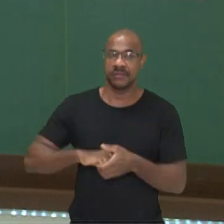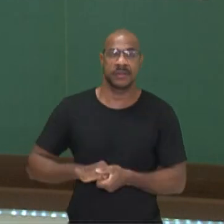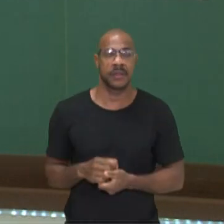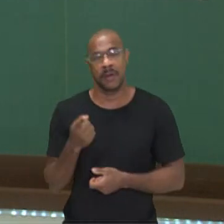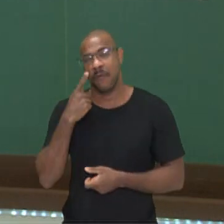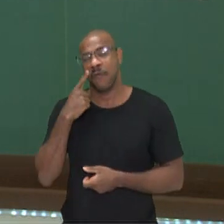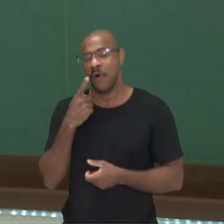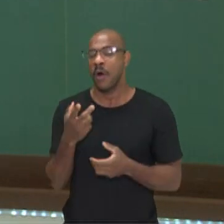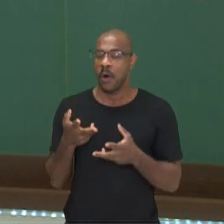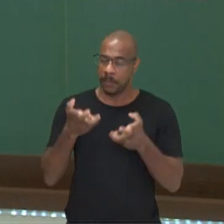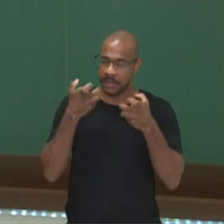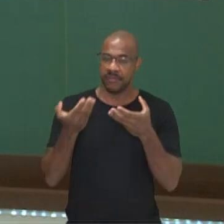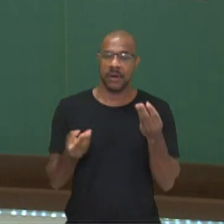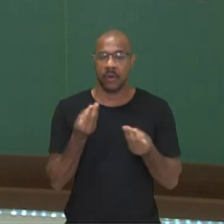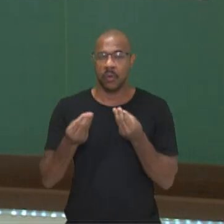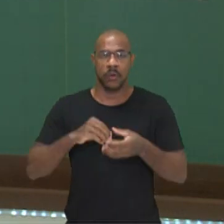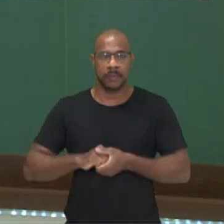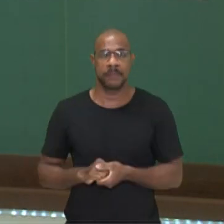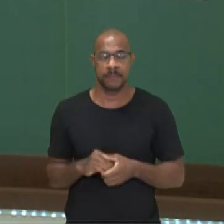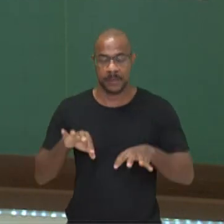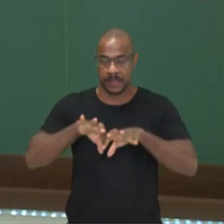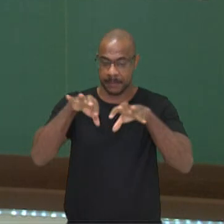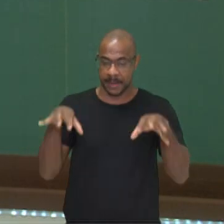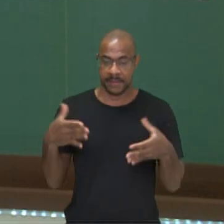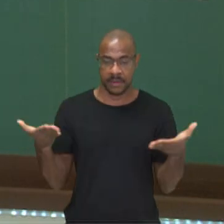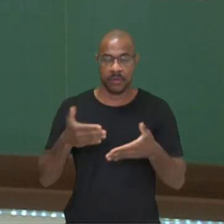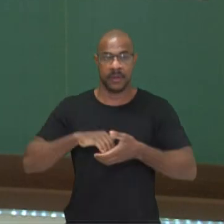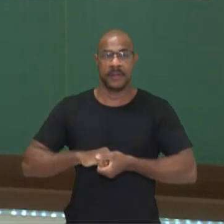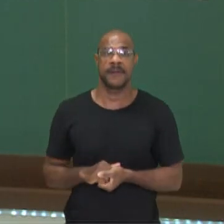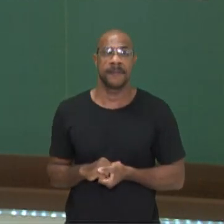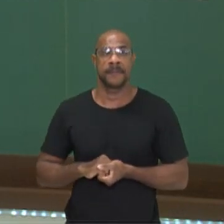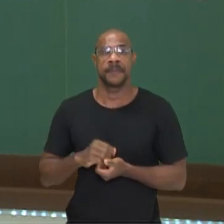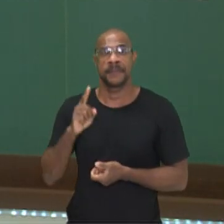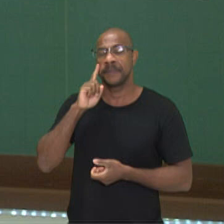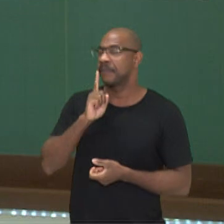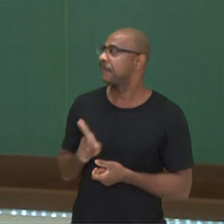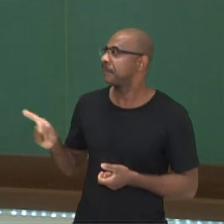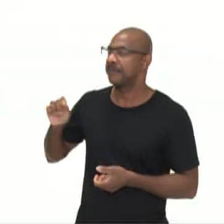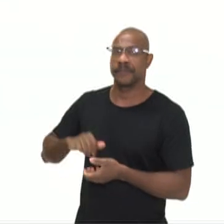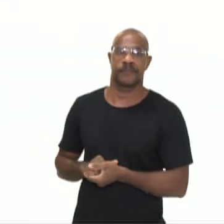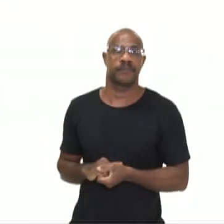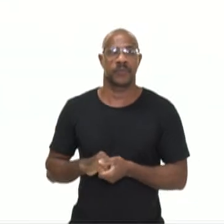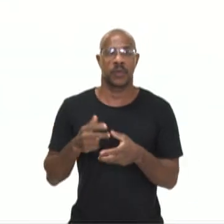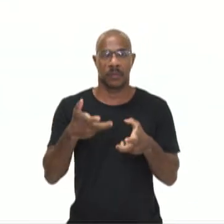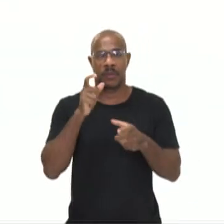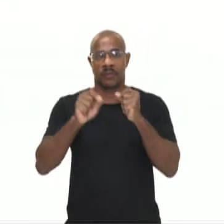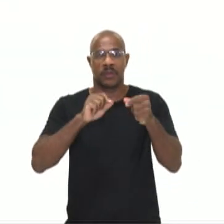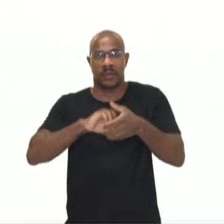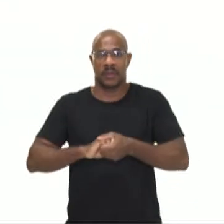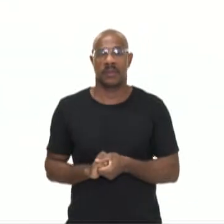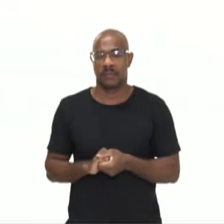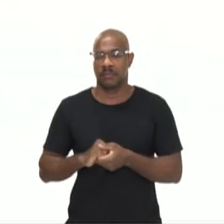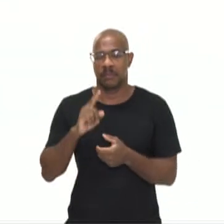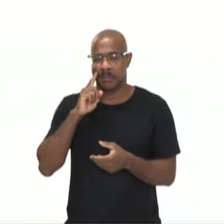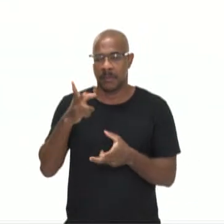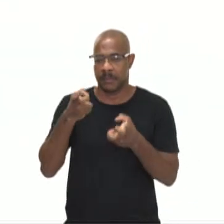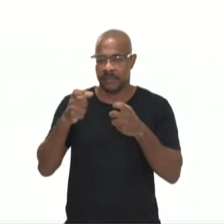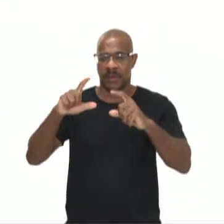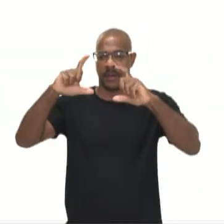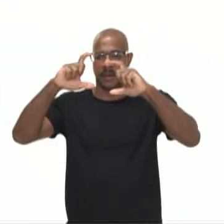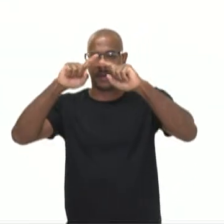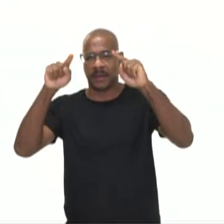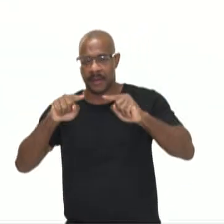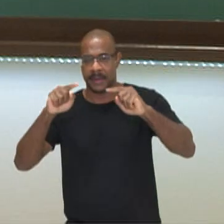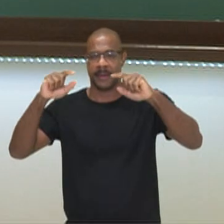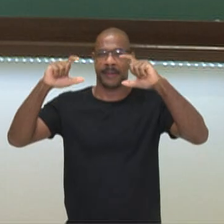Vamos observar, então, essas hierarquias separadamente. Olha lá, observando os sinais de associação, o que eu